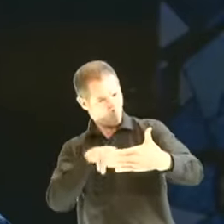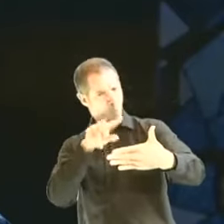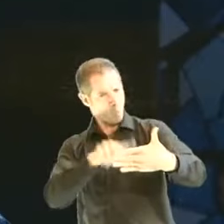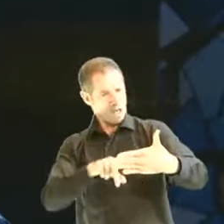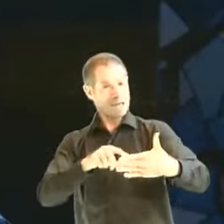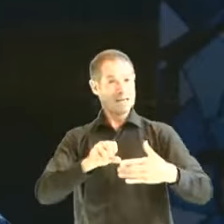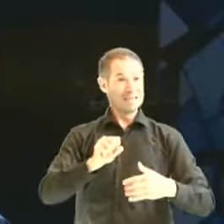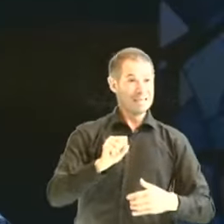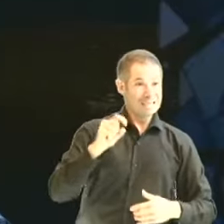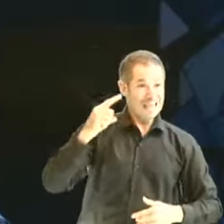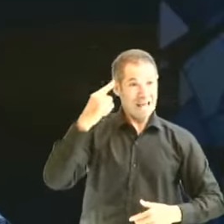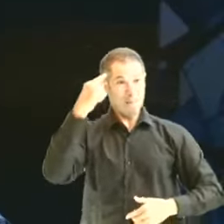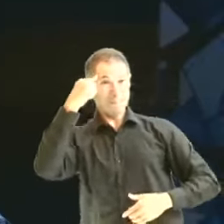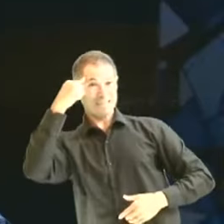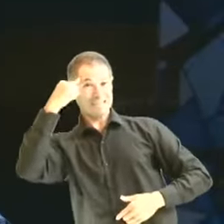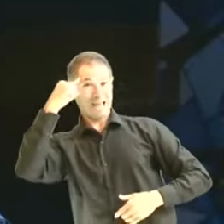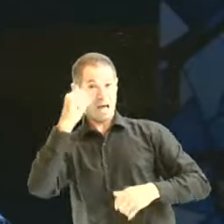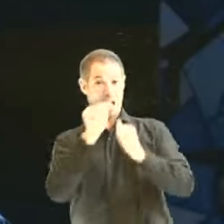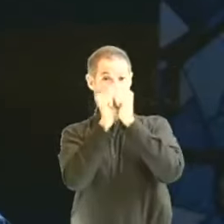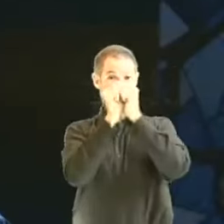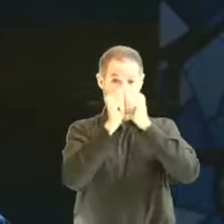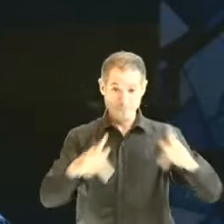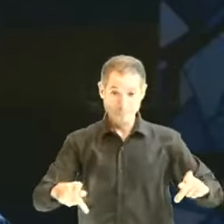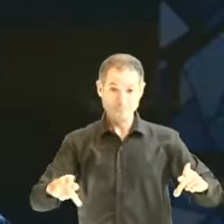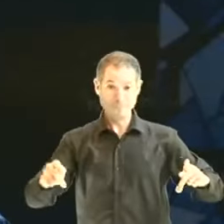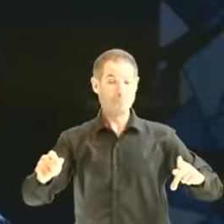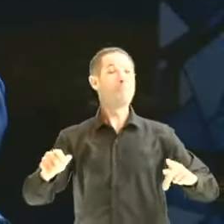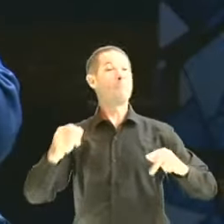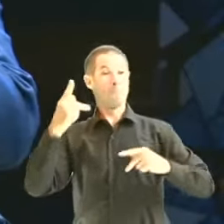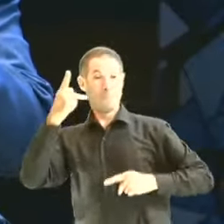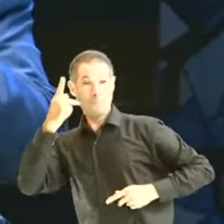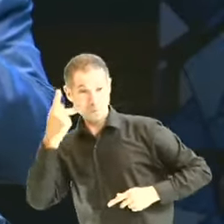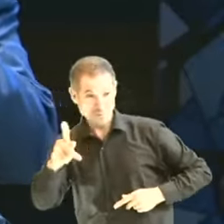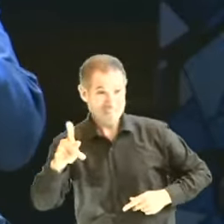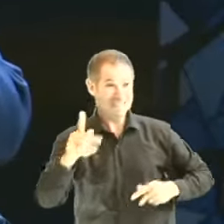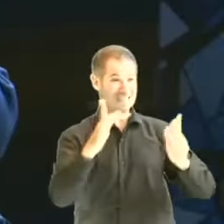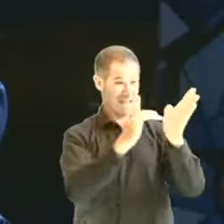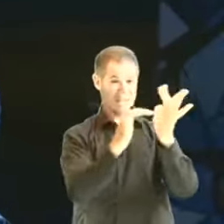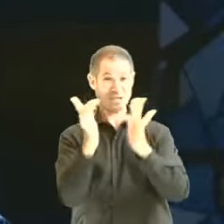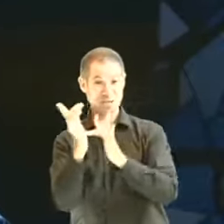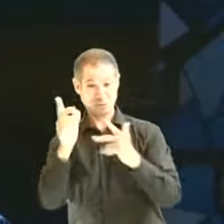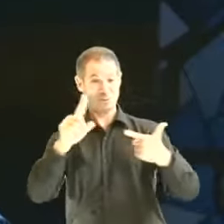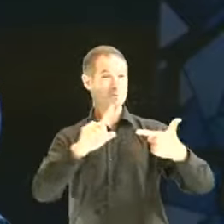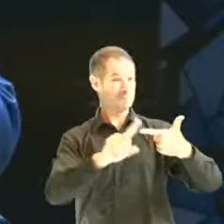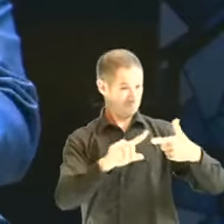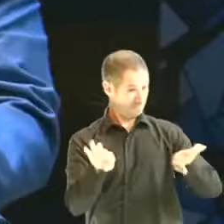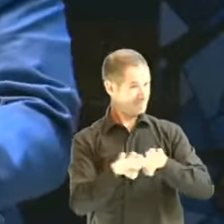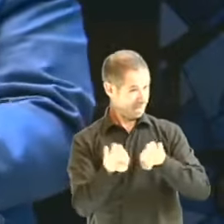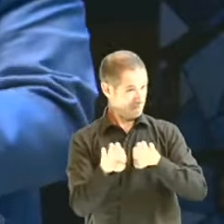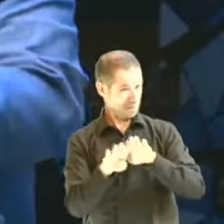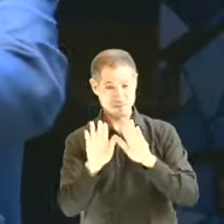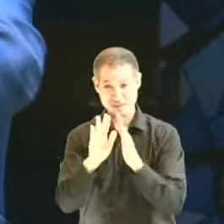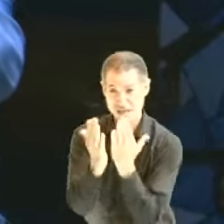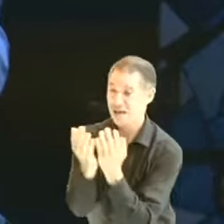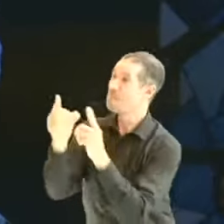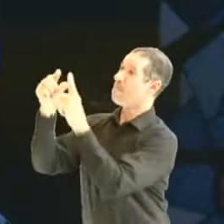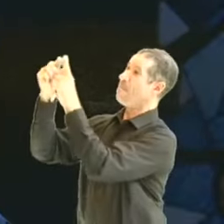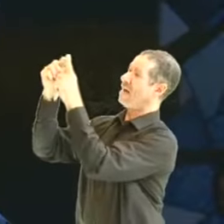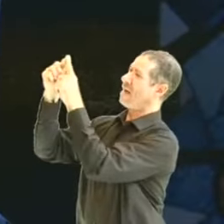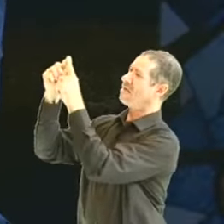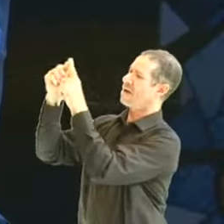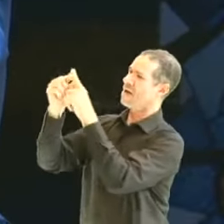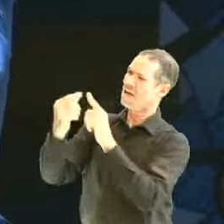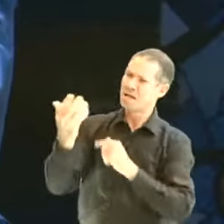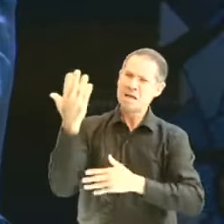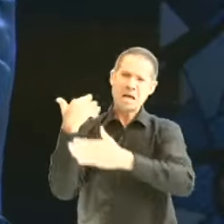do Apocalipse, nas profecias de Jesus. Porque a palavra de Deus diz que aquilo que eles viram